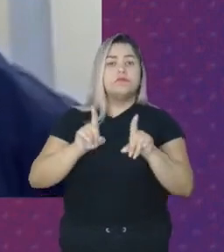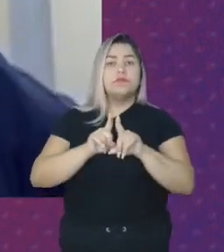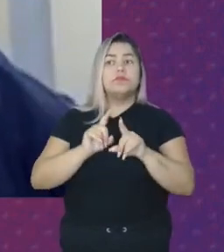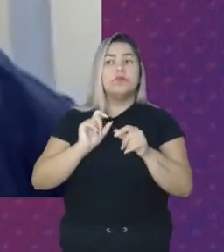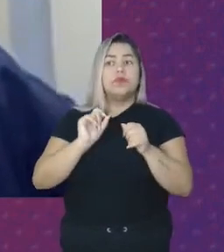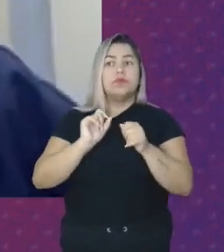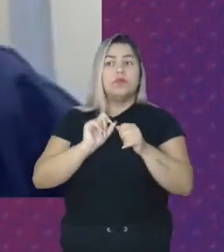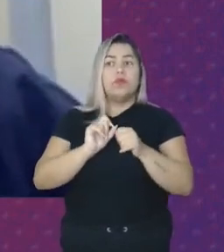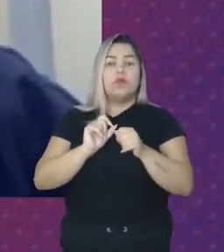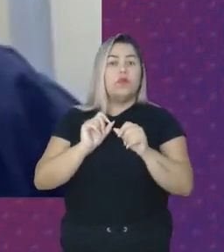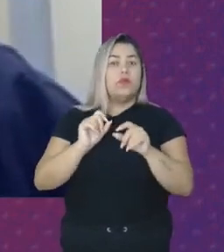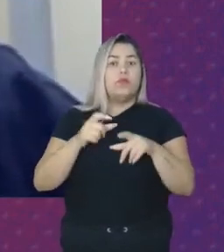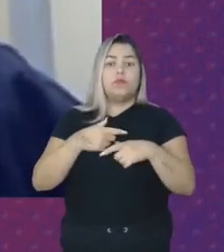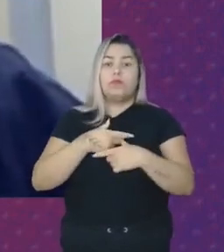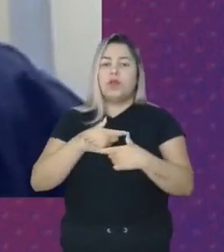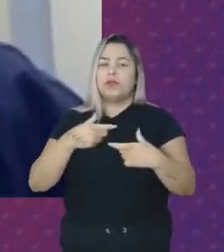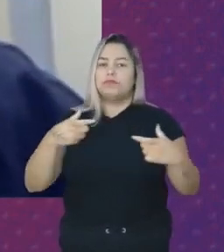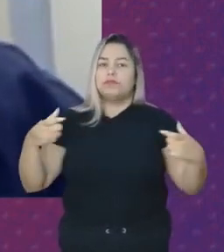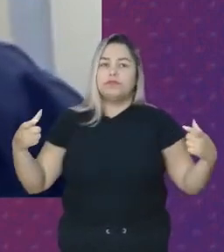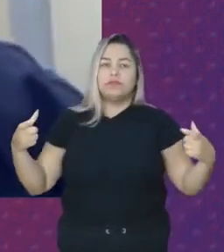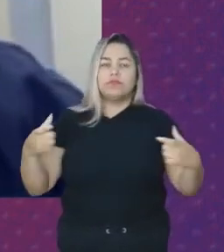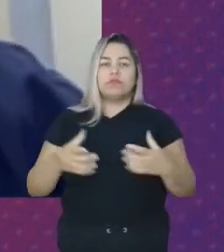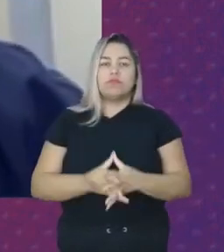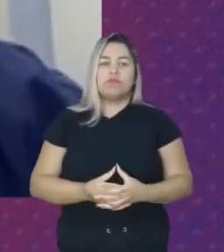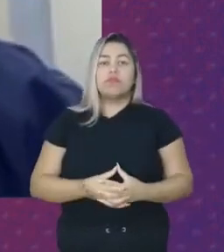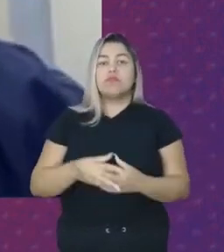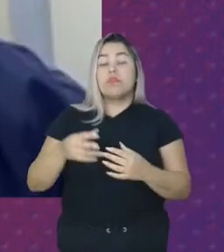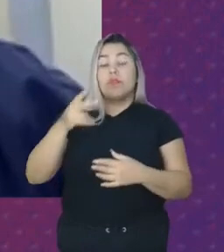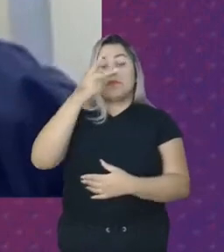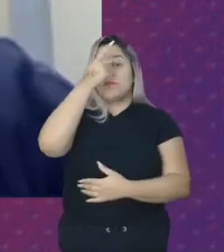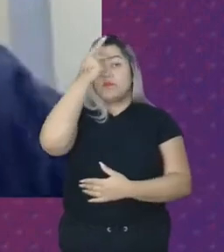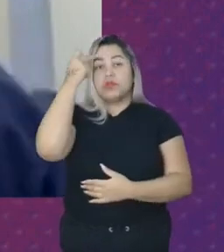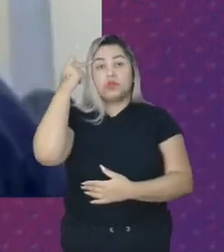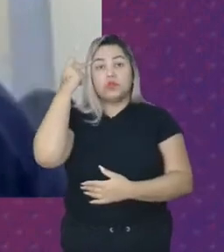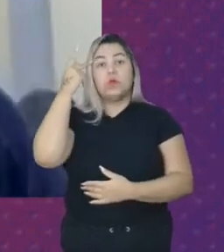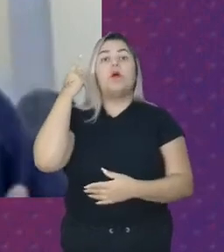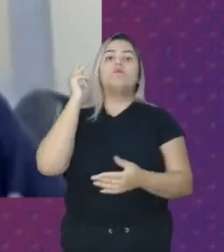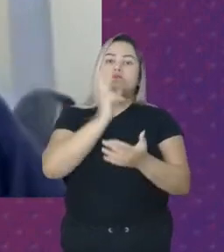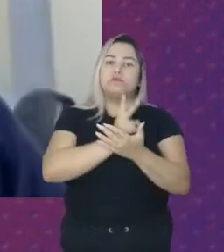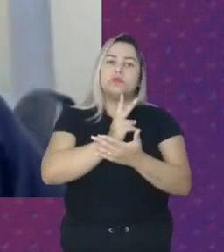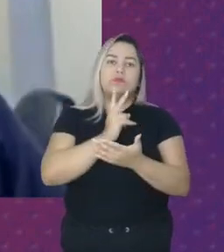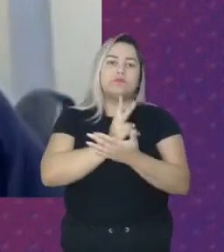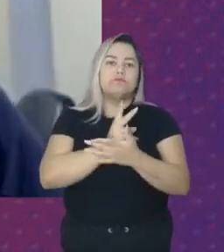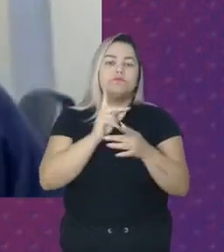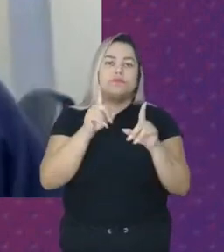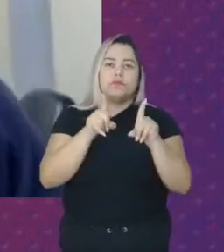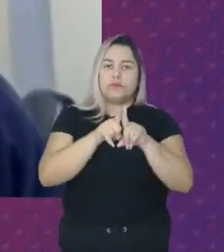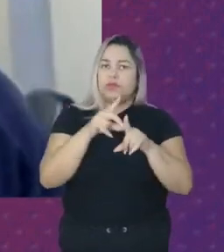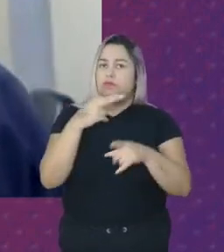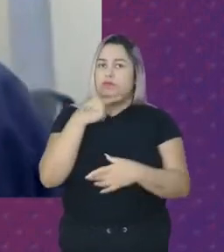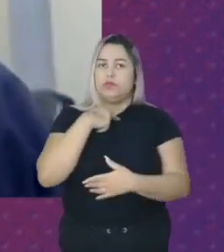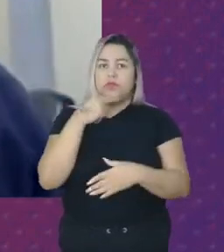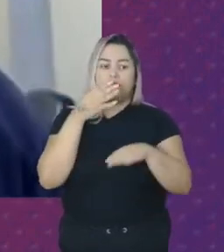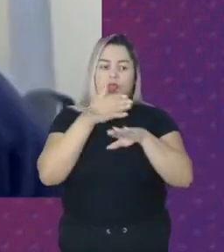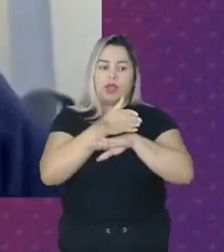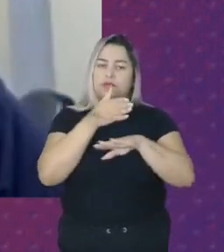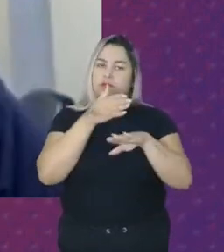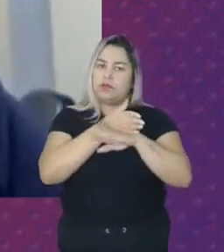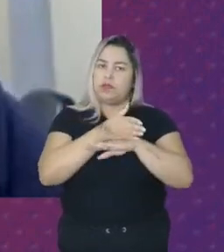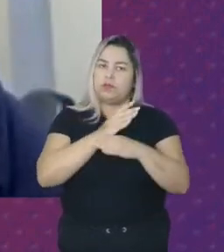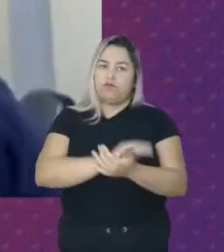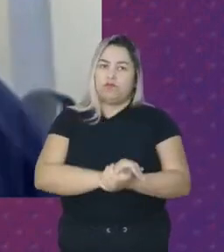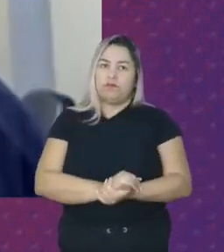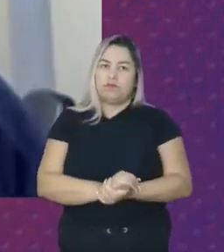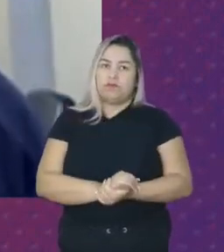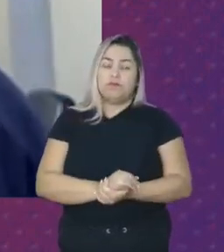marginalizado uma imensidão de pessoas, mesmo porque a gente passa a não poder ter acesso a